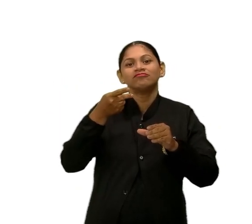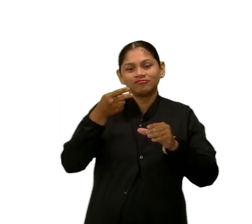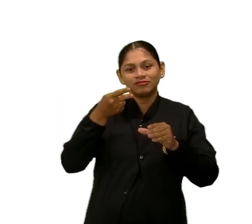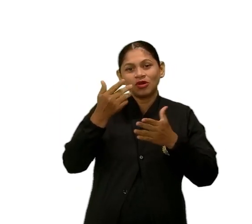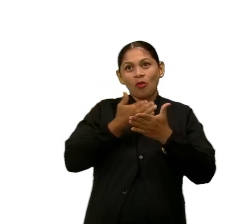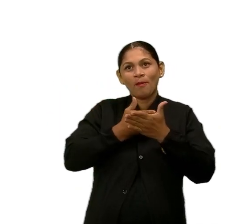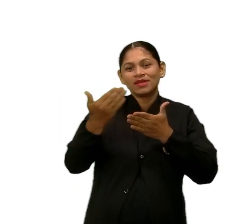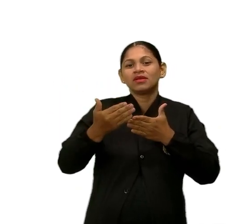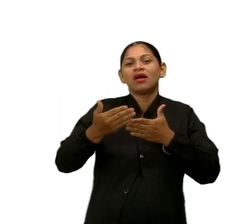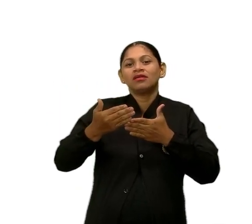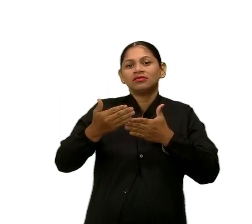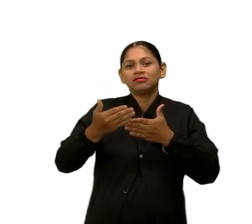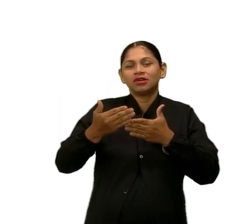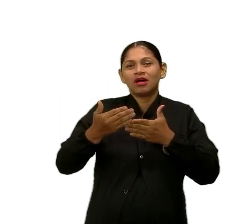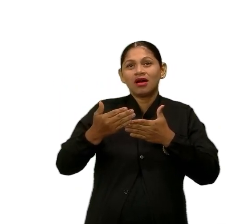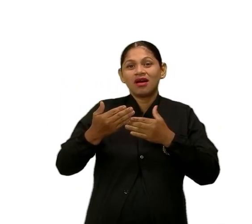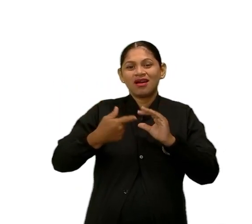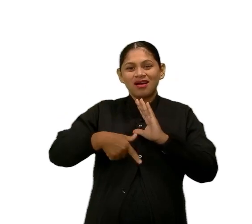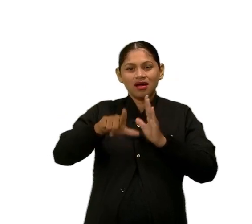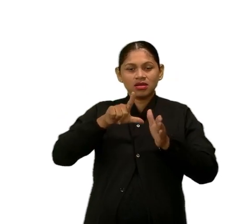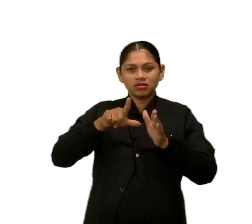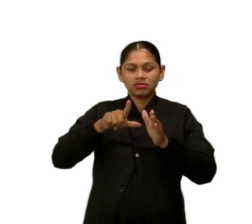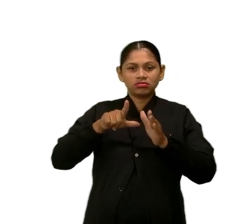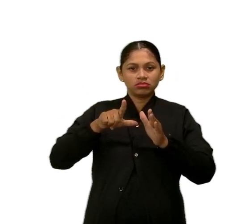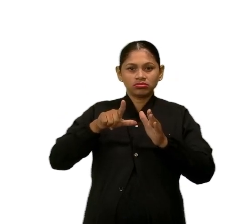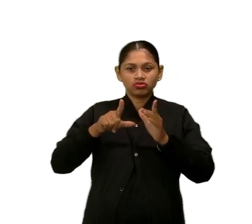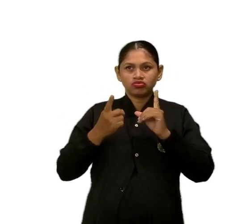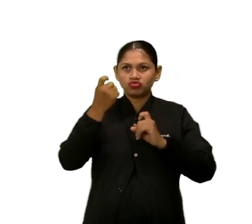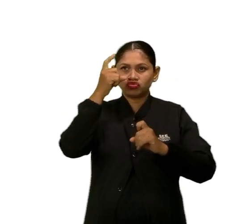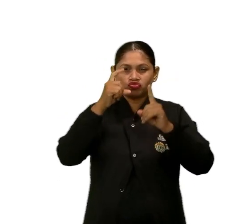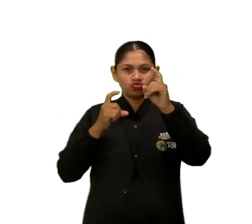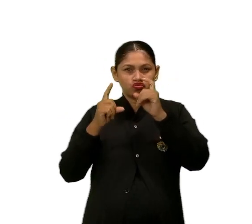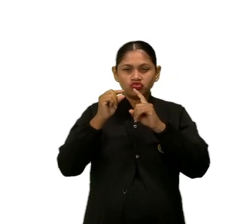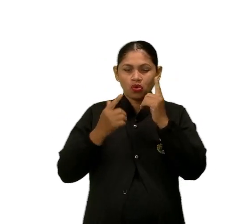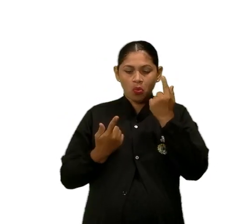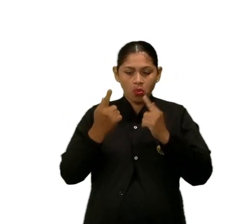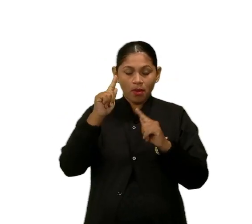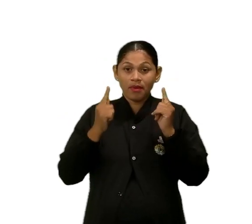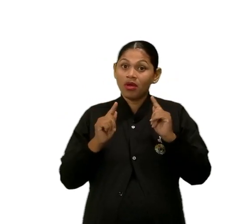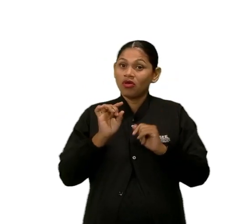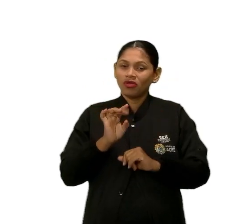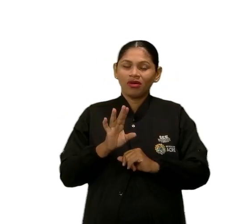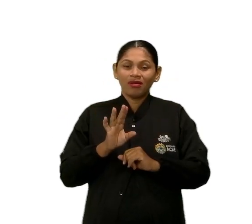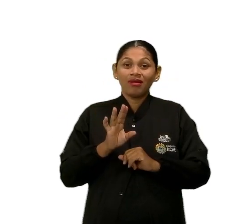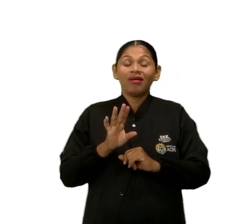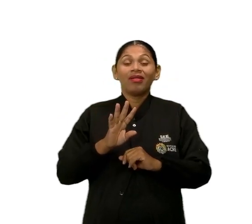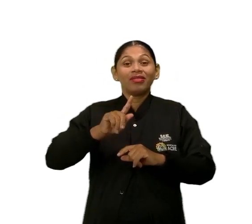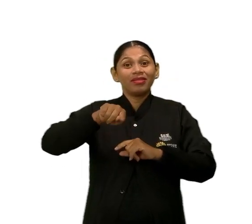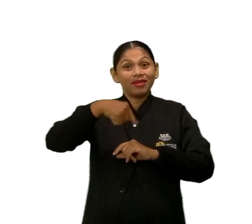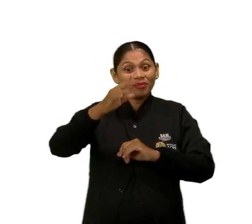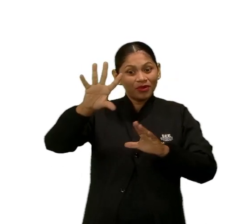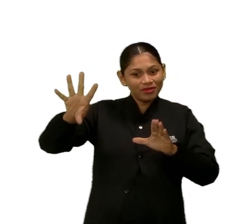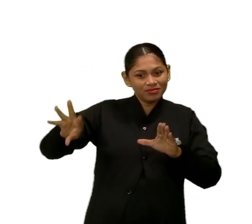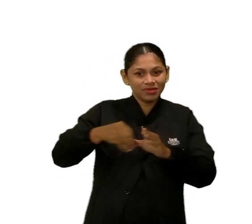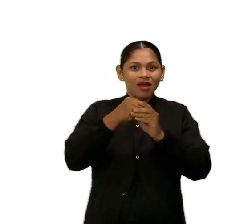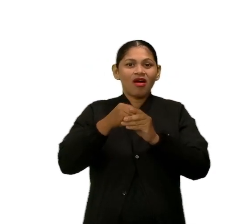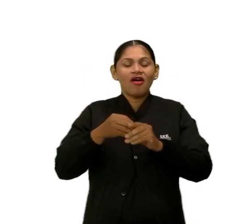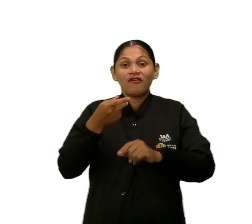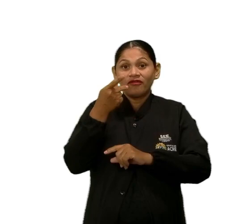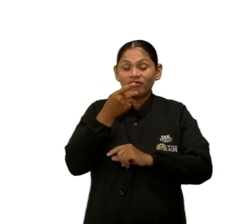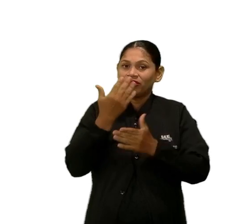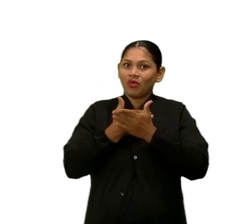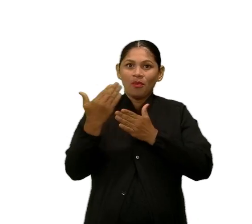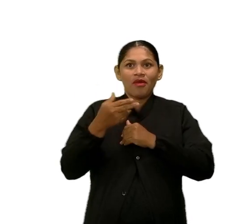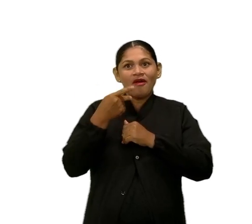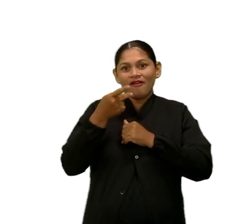isso, alguns atores e atrizes, eles tiveram tantas dificuldades que alguns ficaram pelo caminho